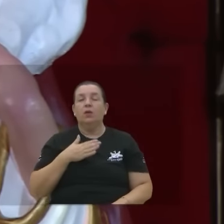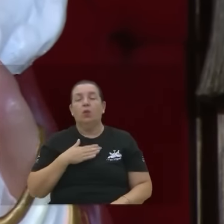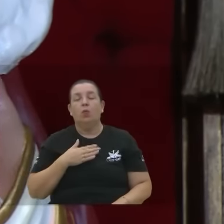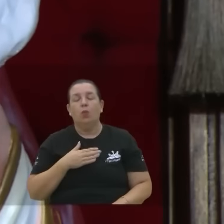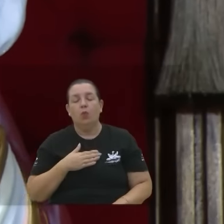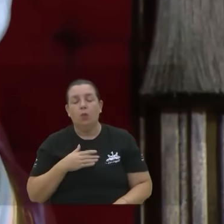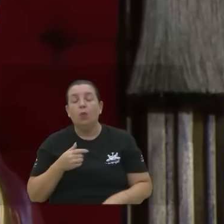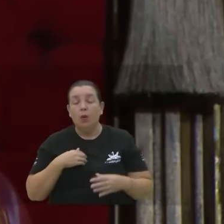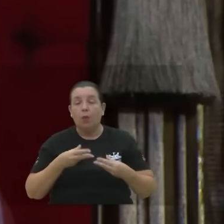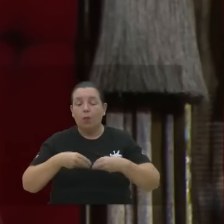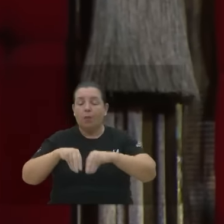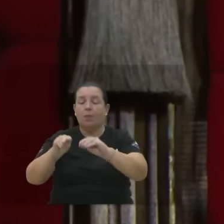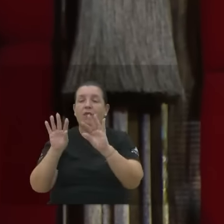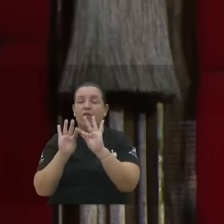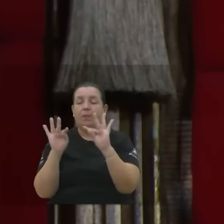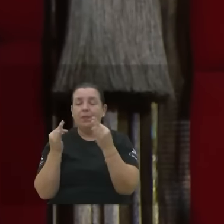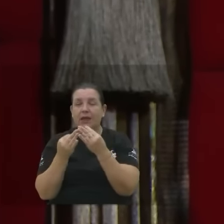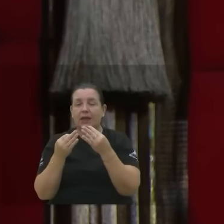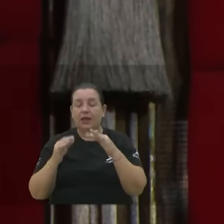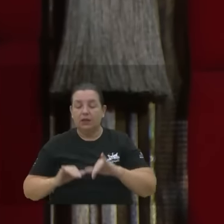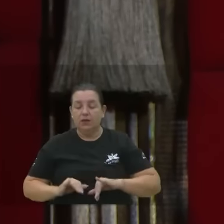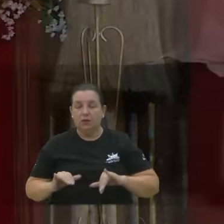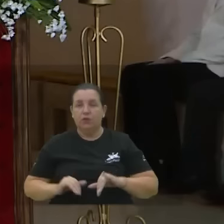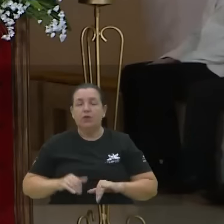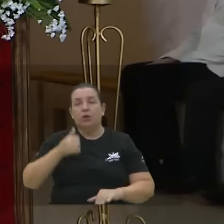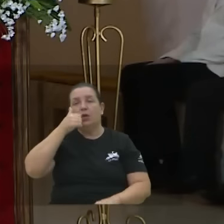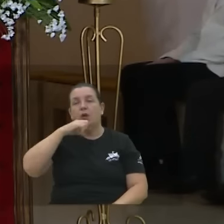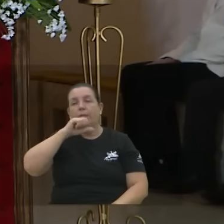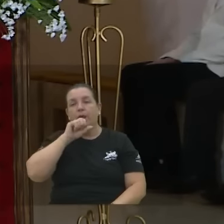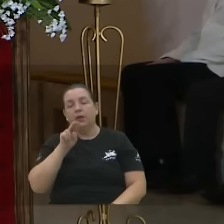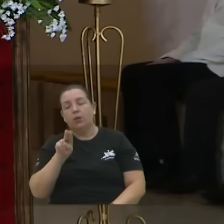que está sofrendo, a mãe na UTI,